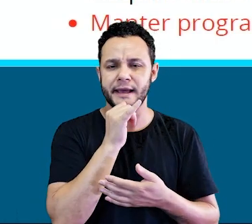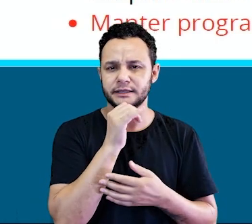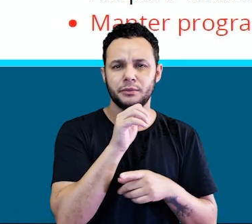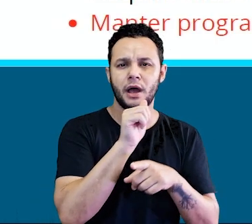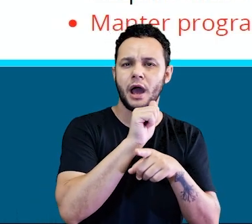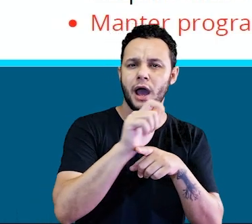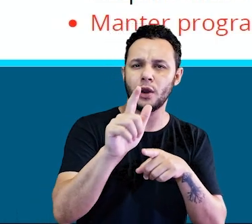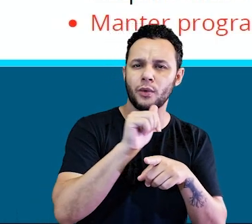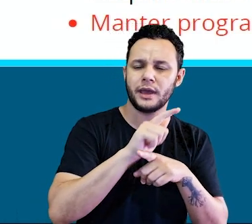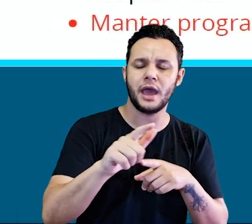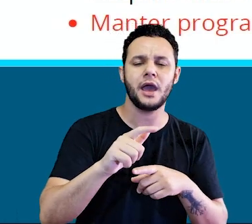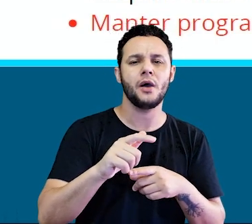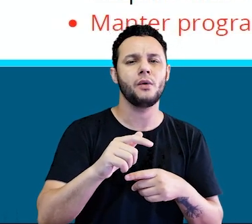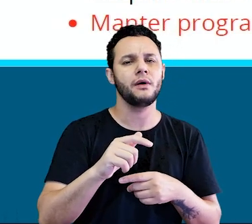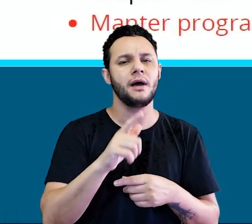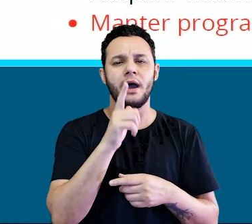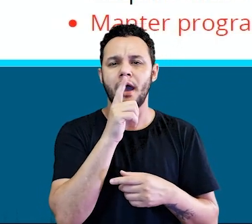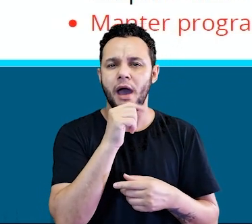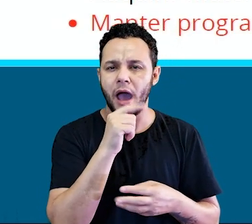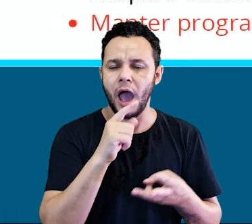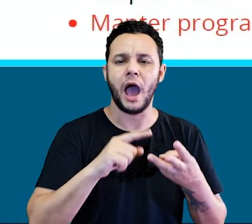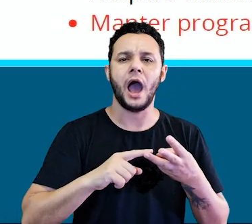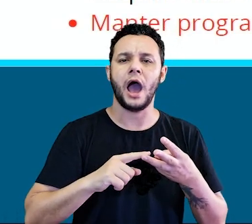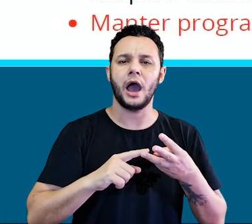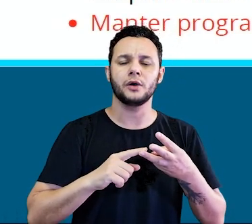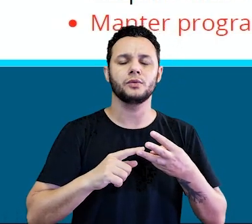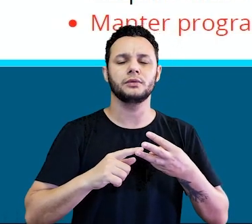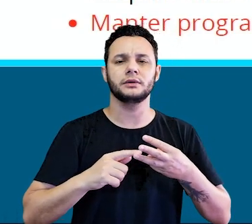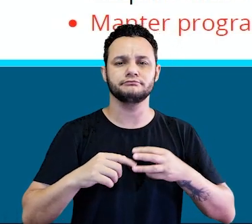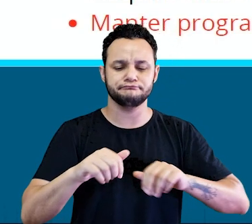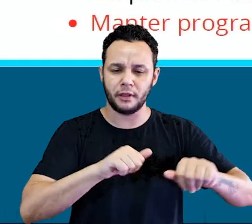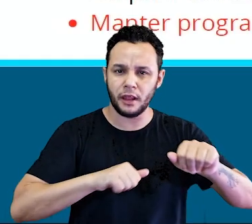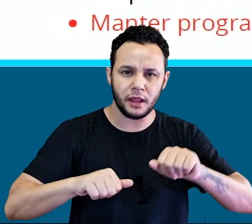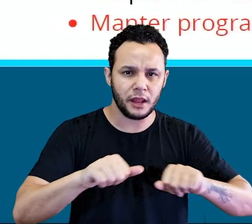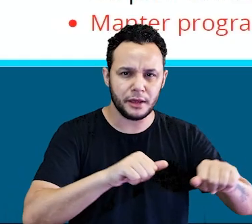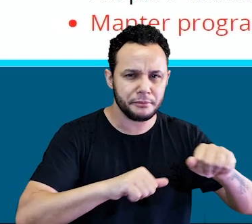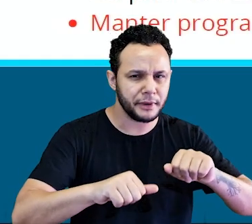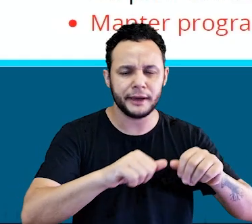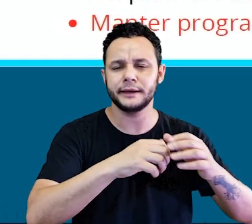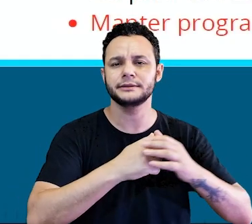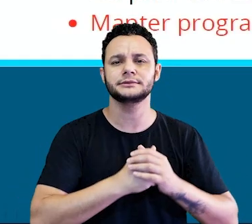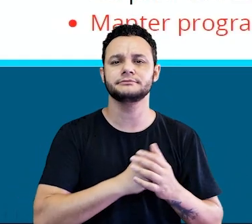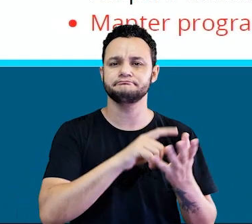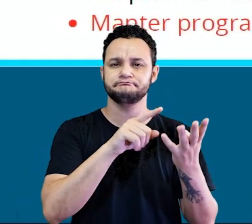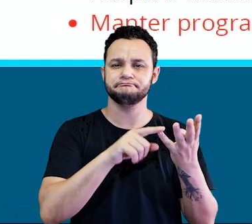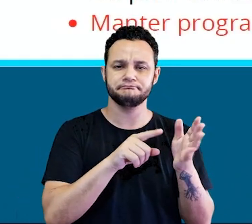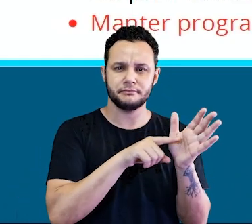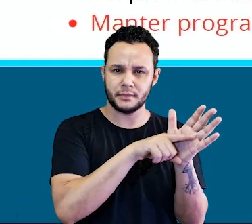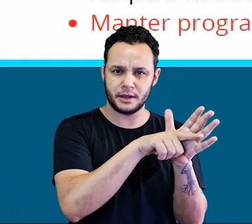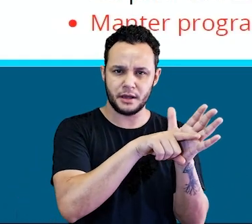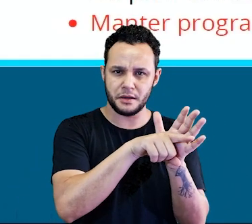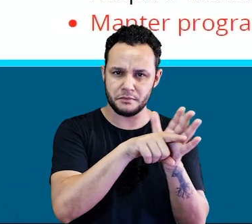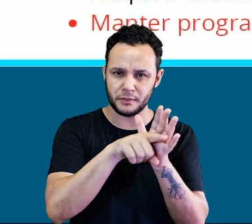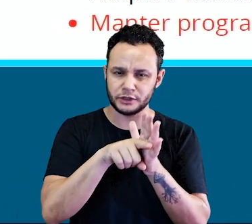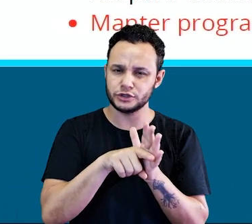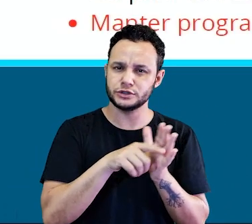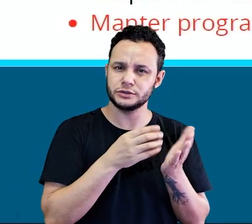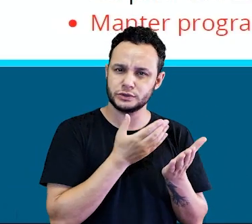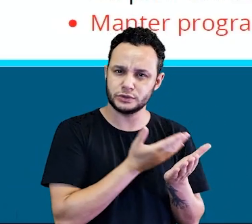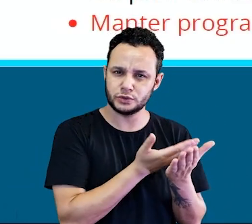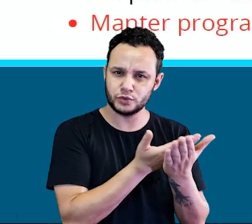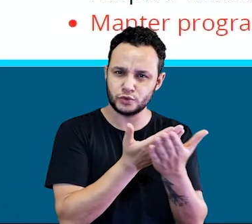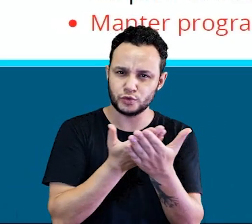como aluguel, água, limpeza. A gente também pode utilizar para realizar pesquisas, né, para